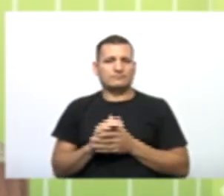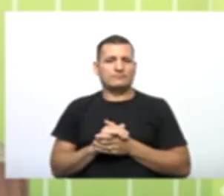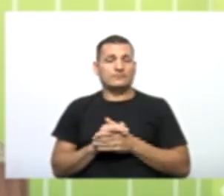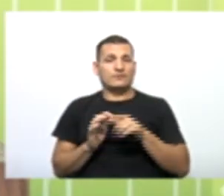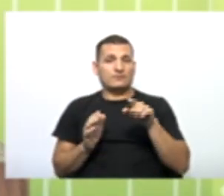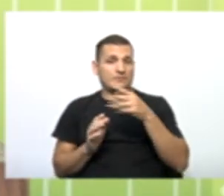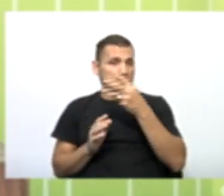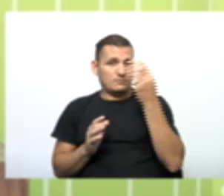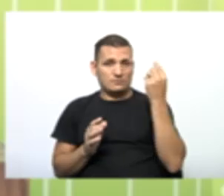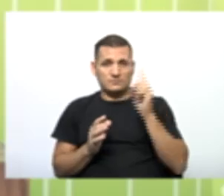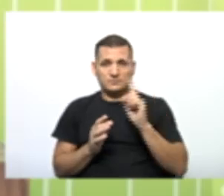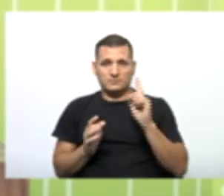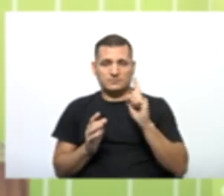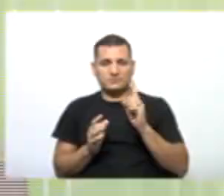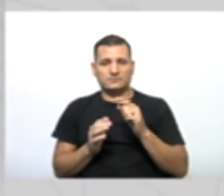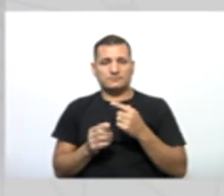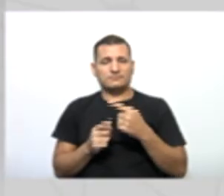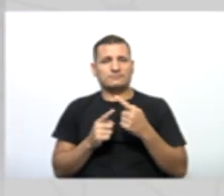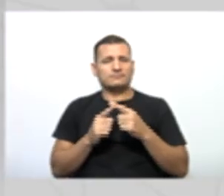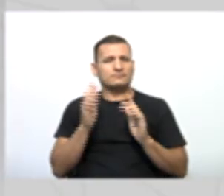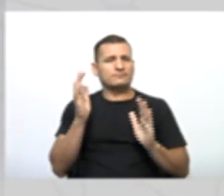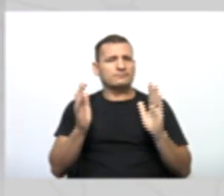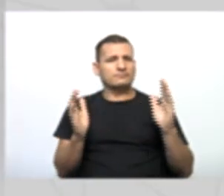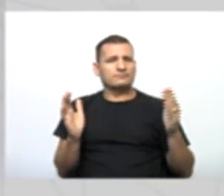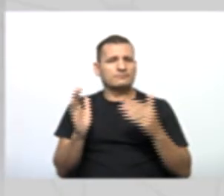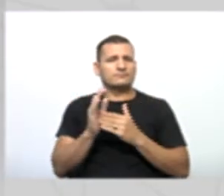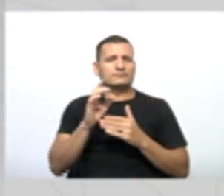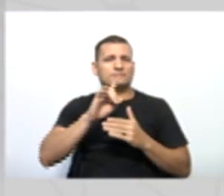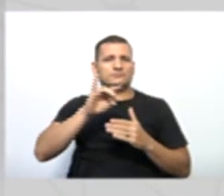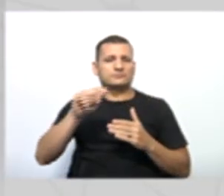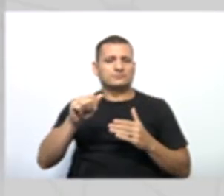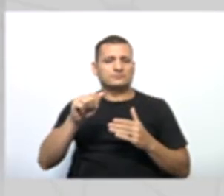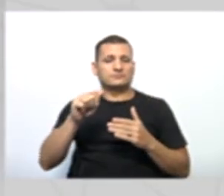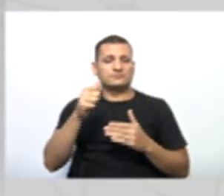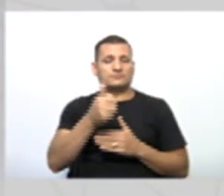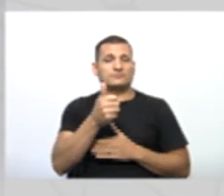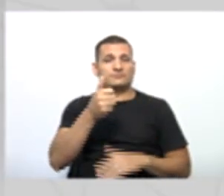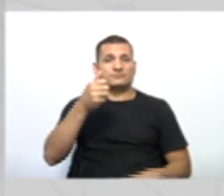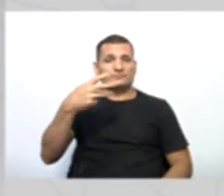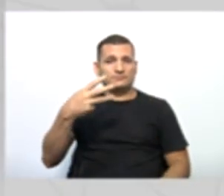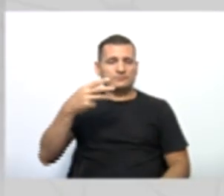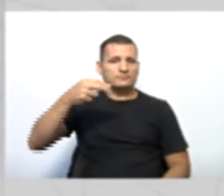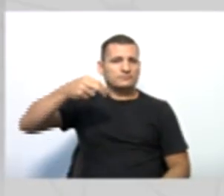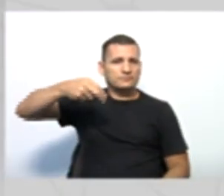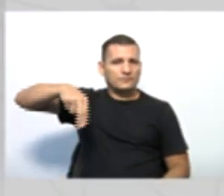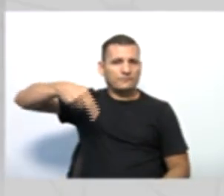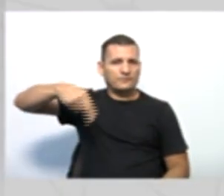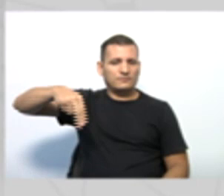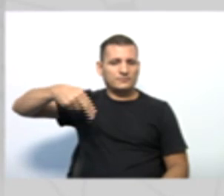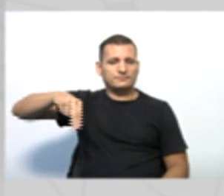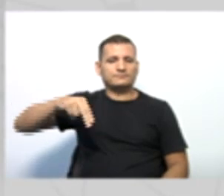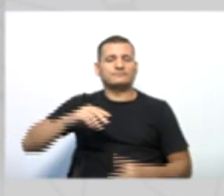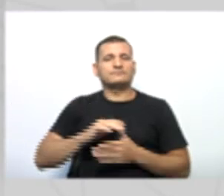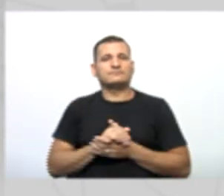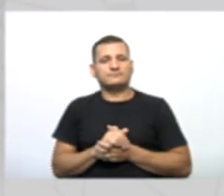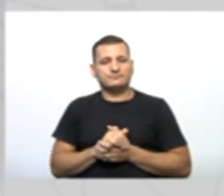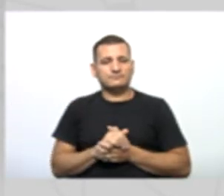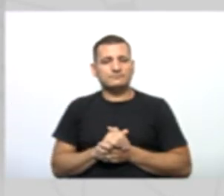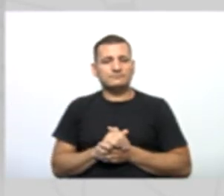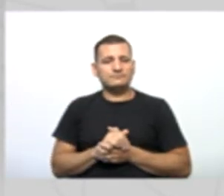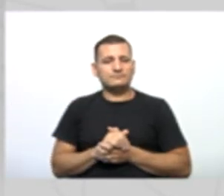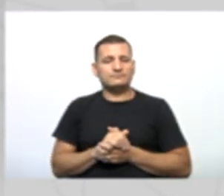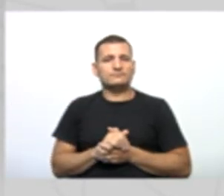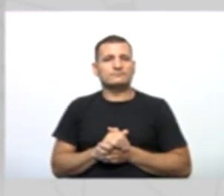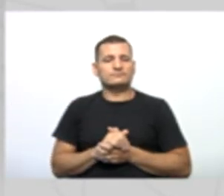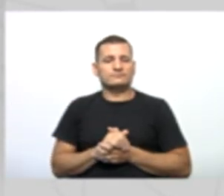não esquece, presta atenção, porque o prazo é até o dia 13 de novembro. 13 de novembro então é o prazo final. Não deixem